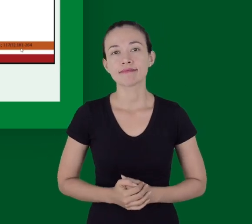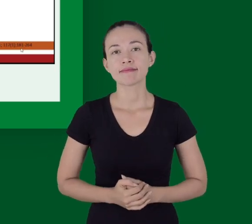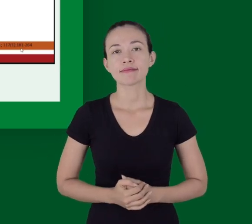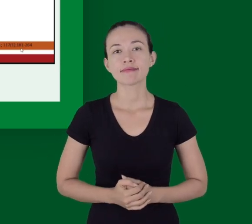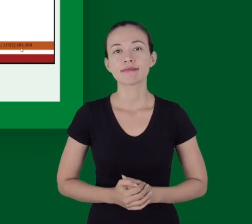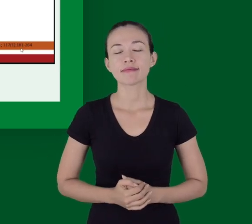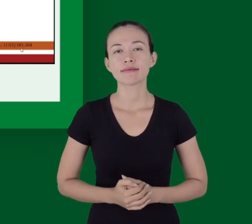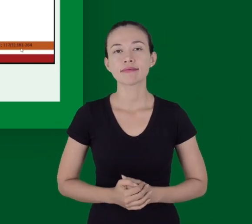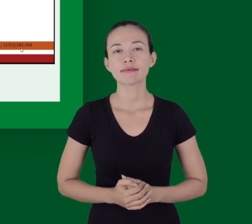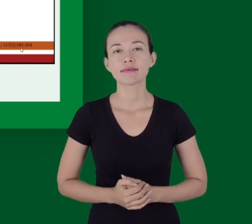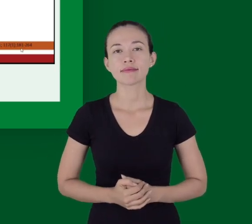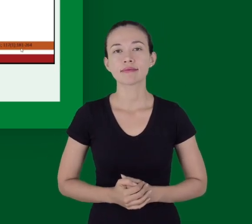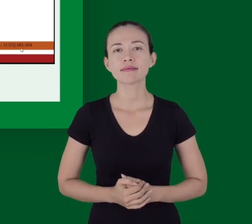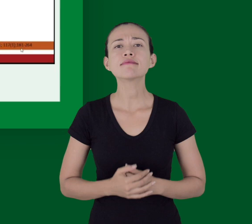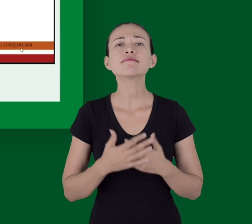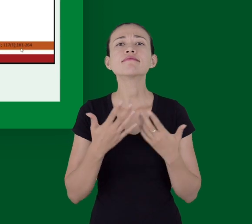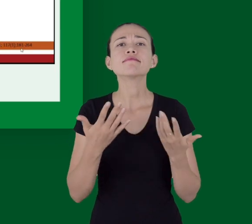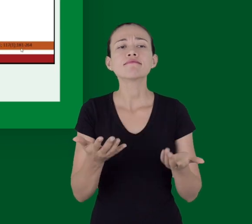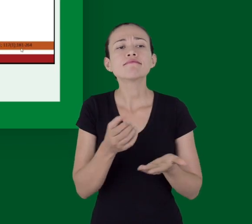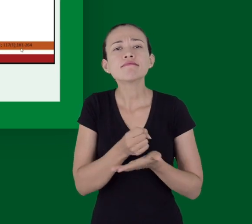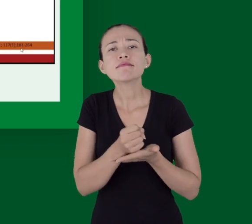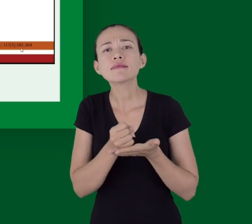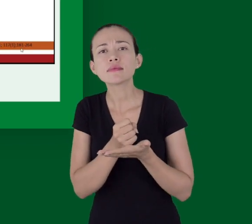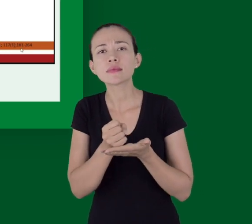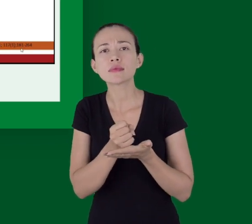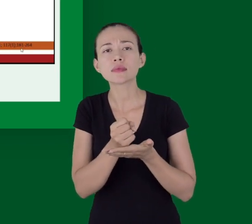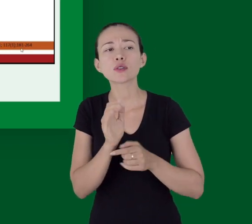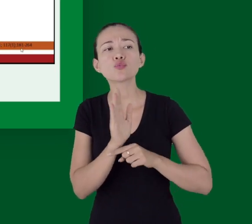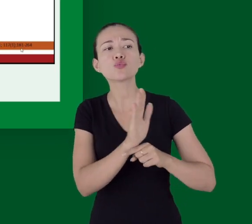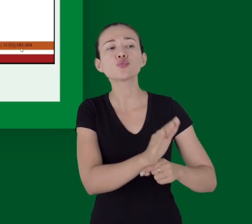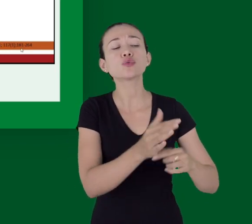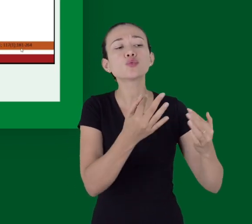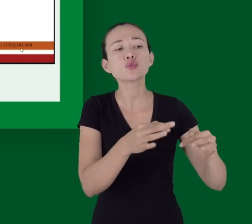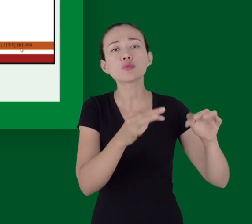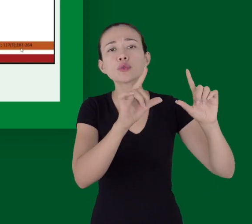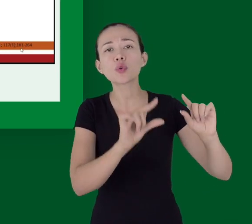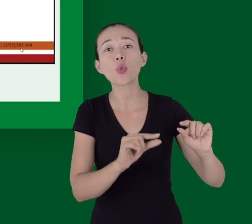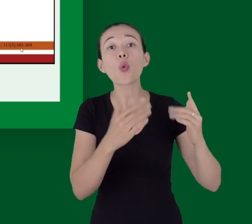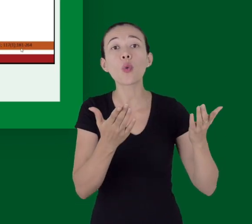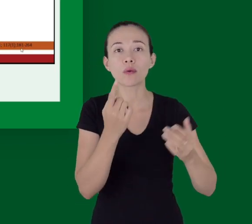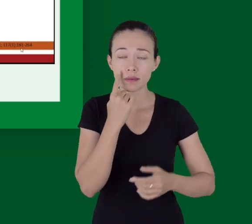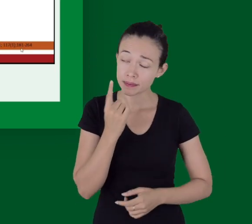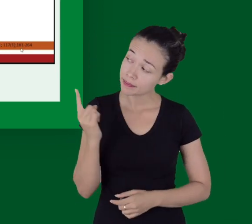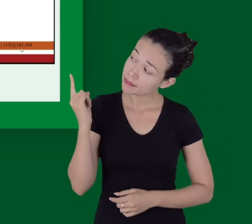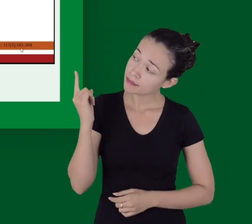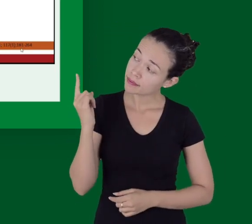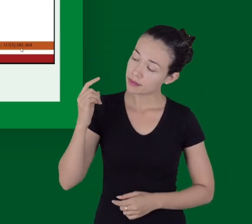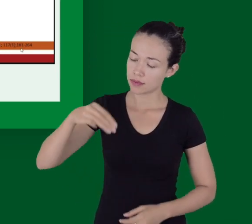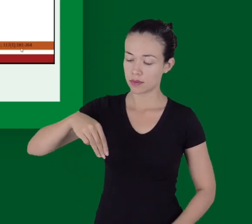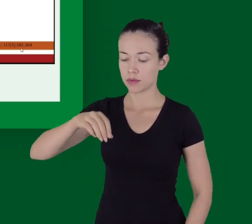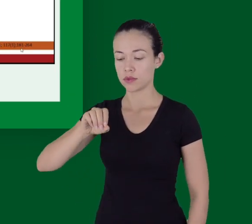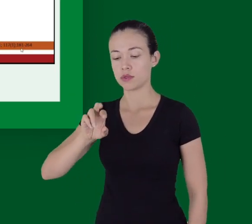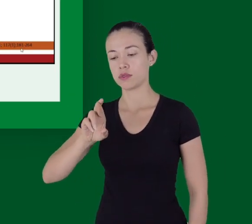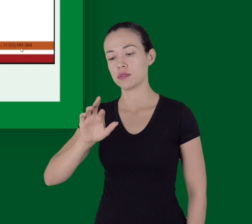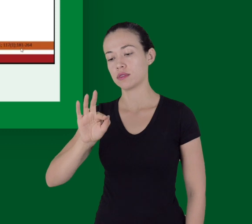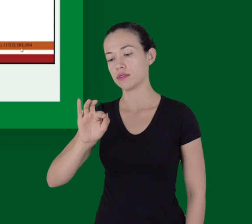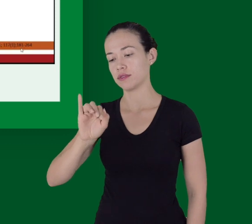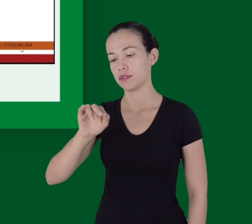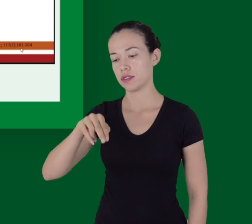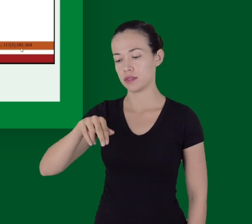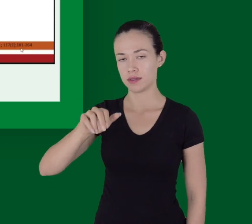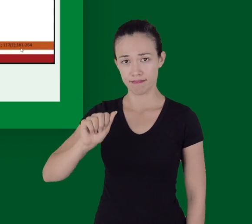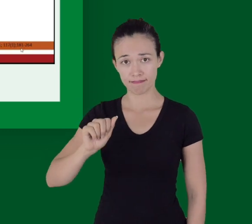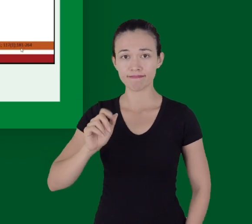que o paciente vai necessitando. O antídoto, se precisar, vai ser o naloxone, né? Se você fez a